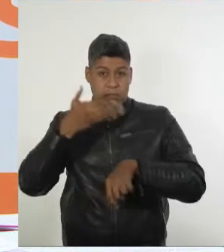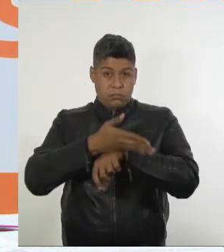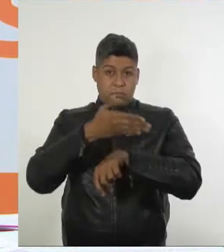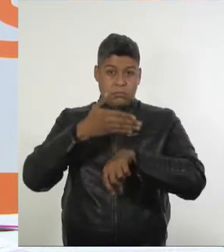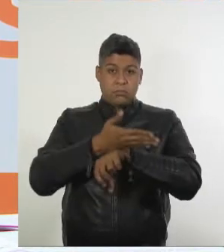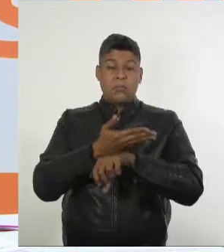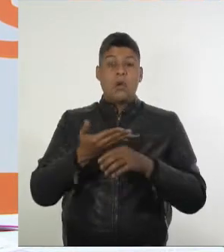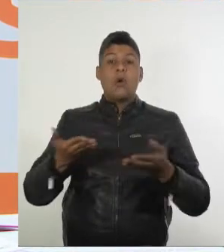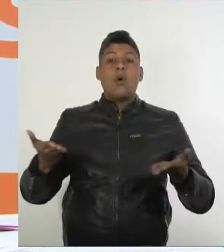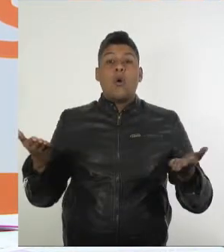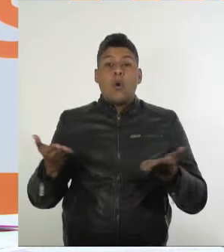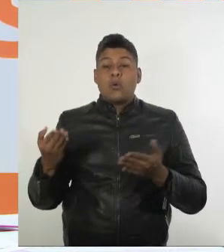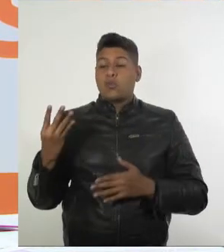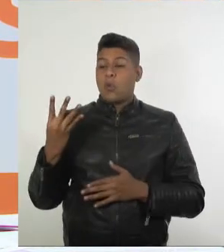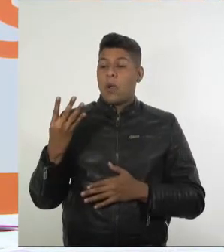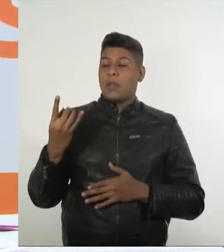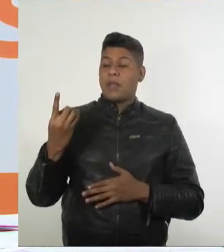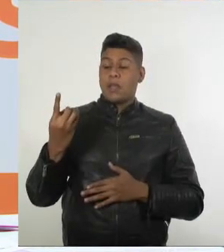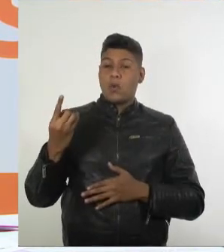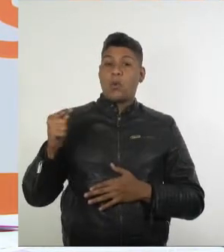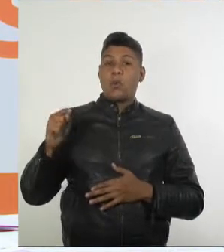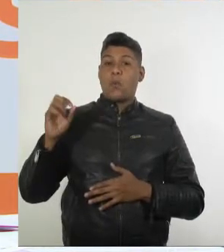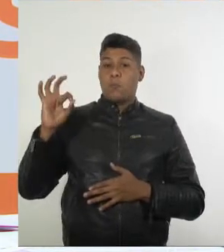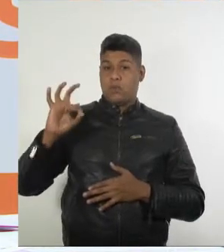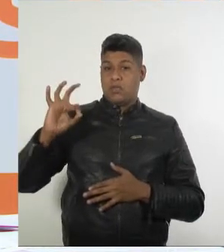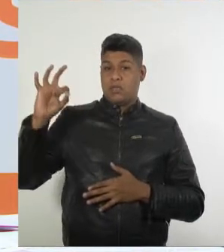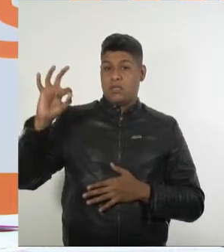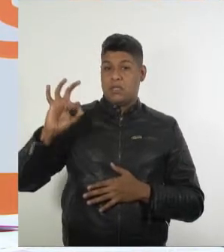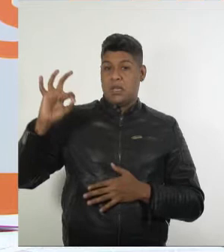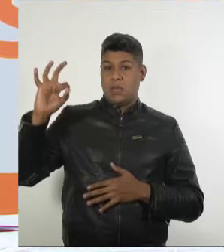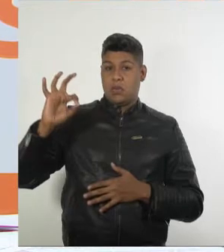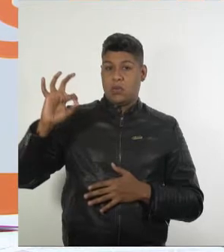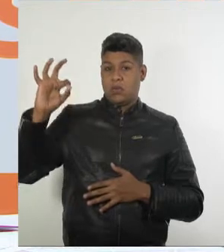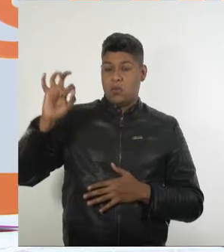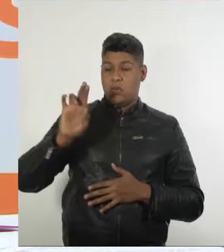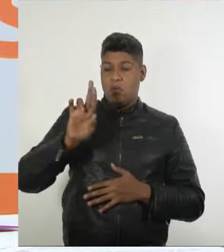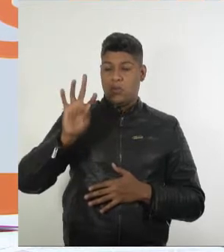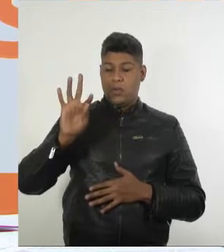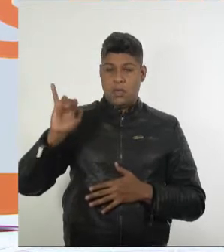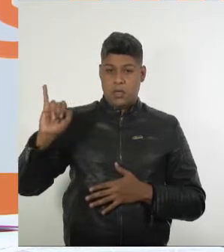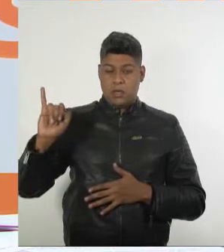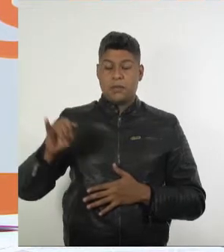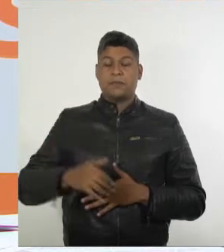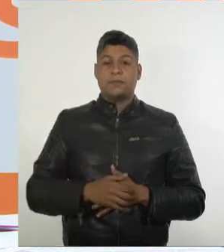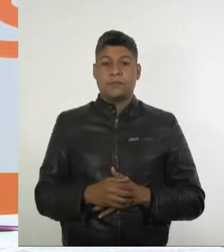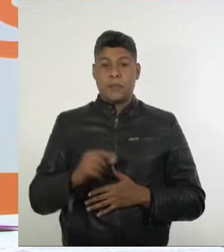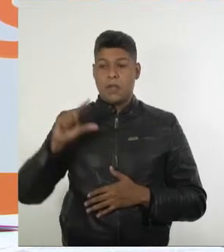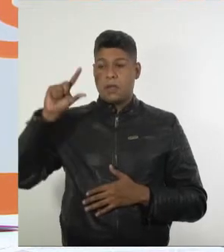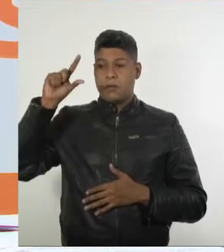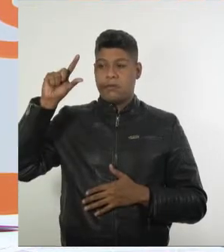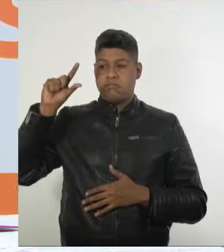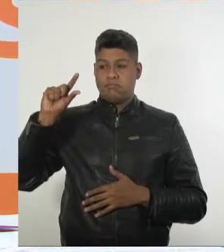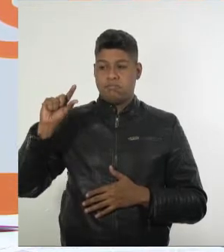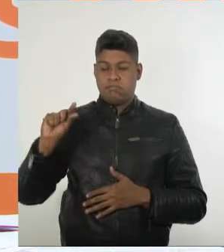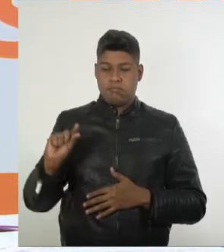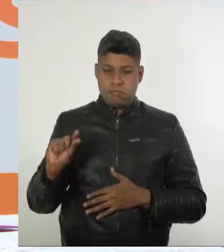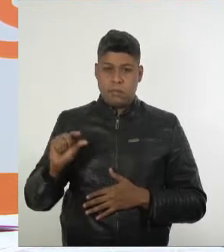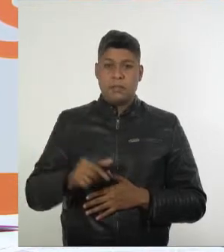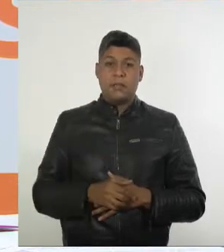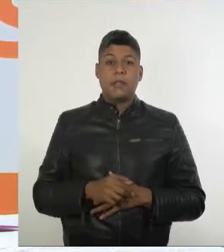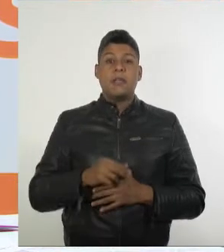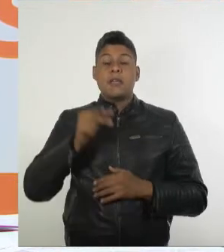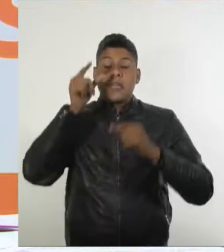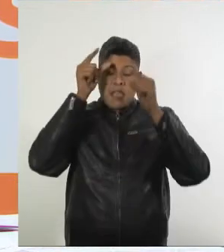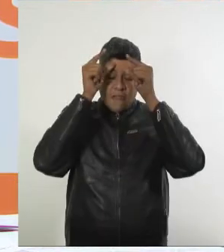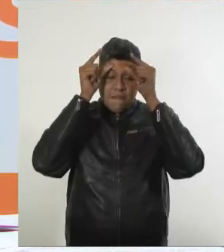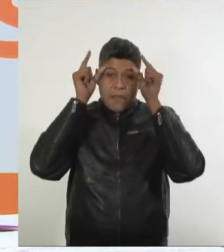nós estamos com 41% dos nossos leitos de UTI ocupado, caiu acentuadamente, e de